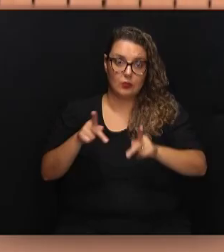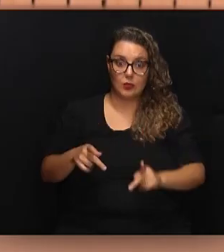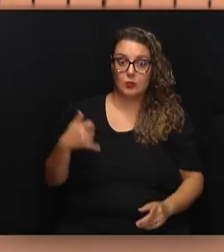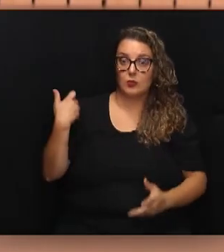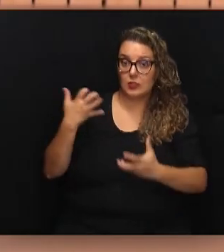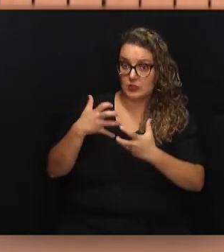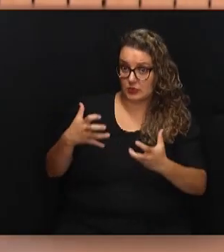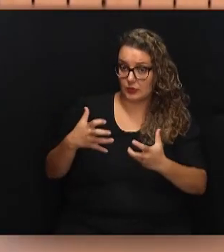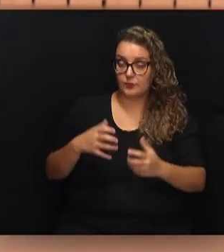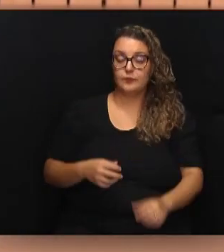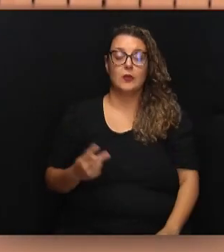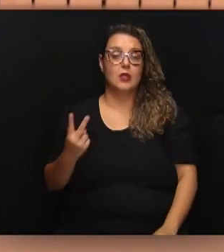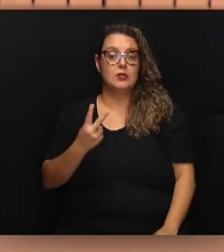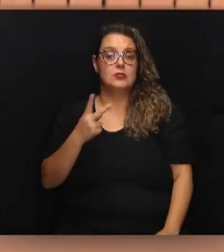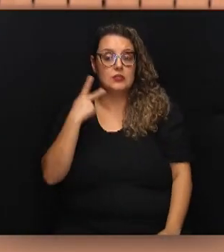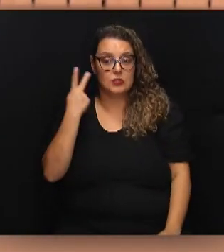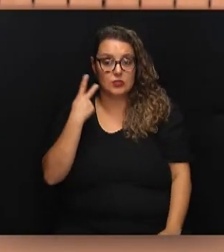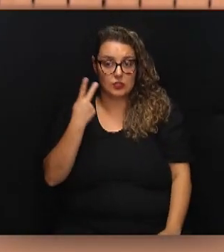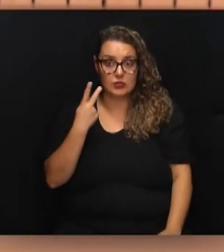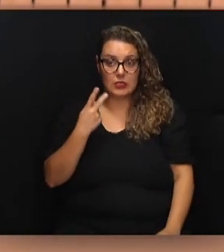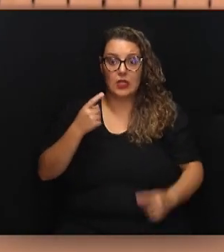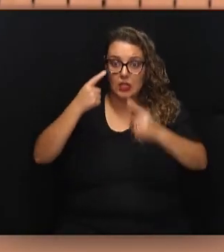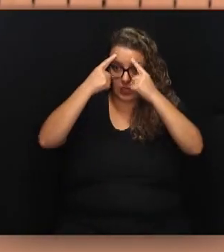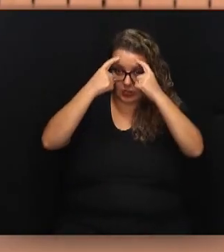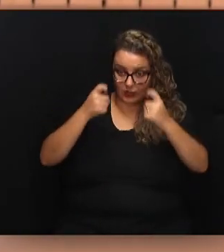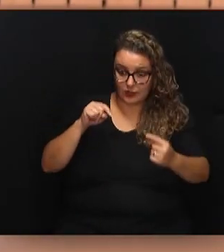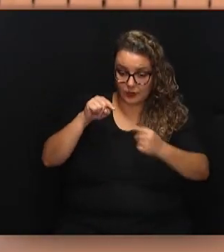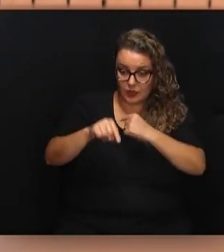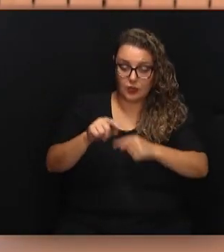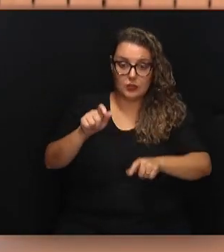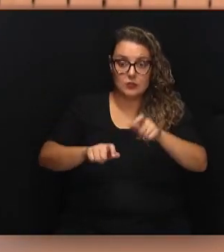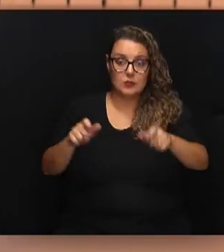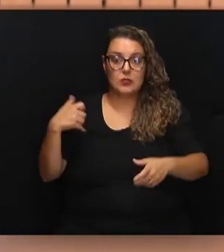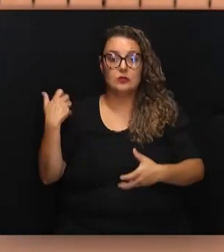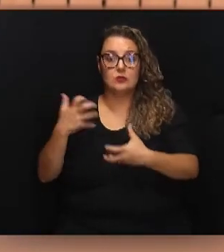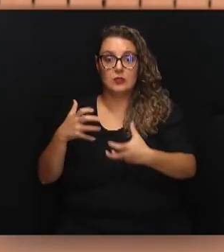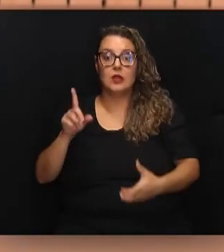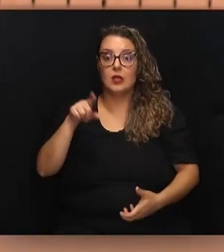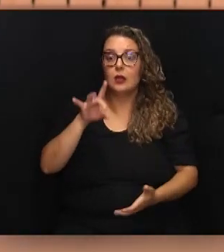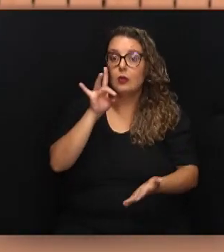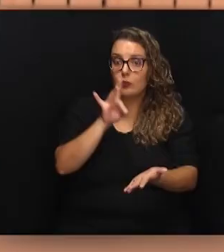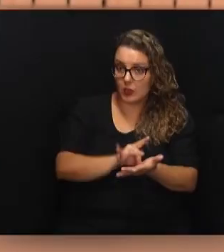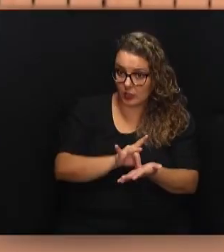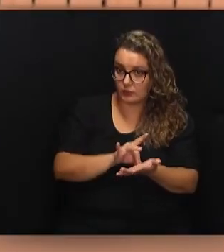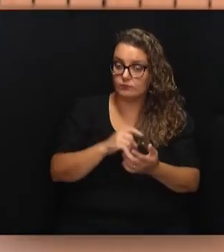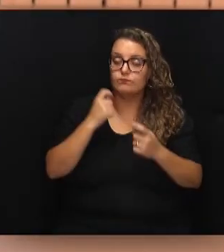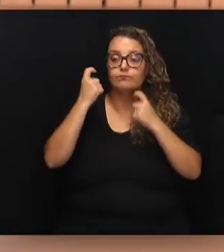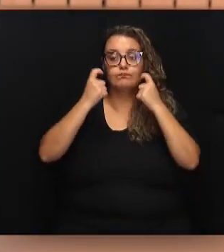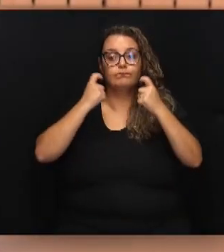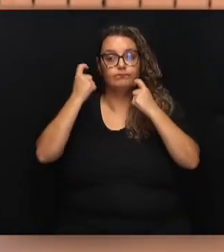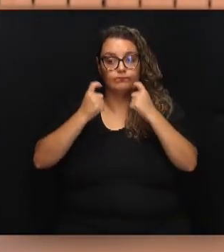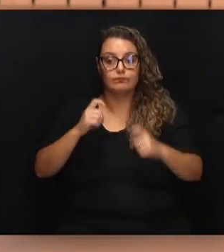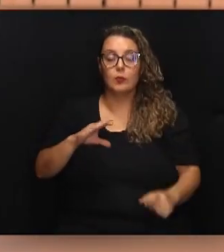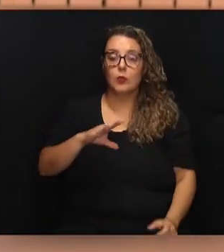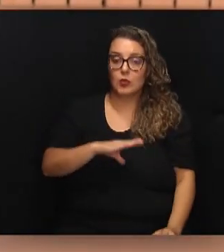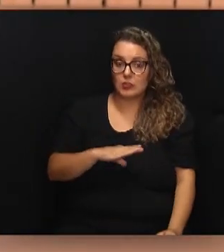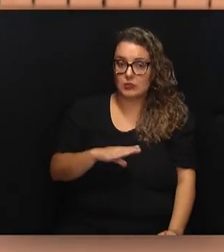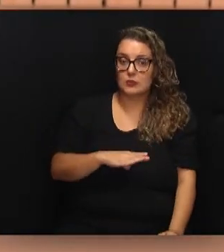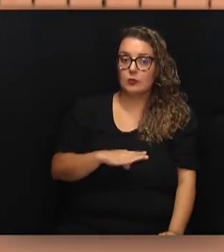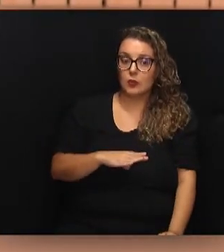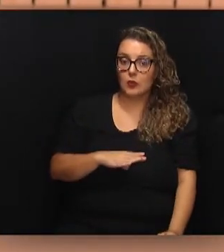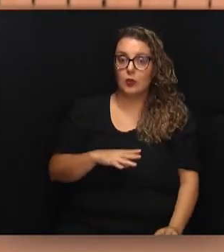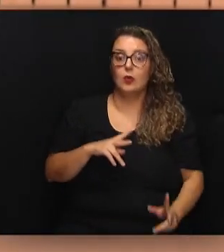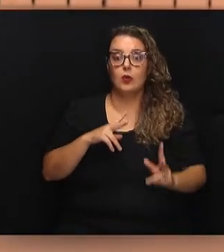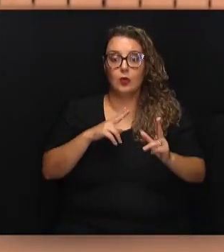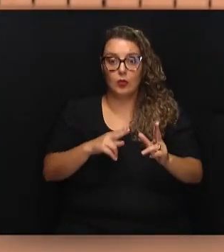idosa. Segundo a vereadora, a violência contra a pessoa idosa é uma realidade preocupante no município,